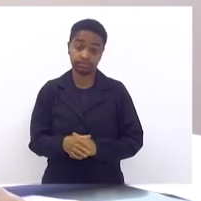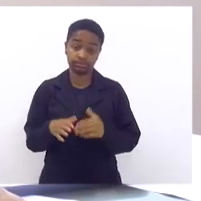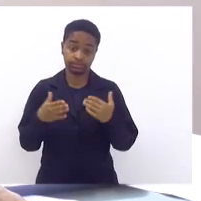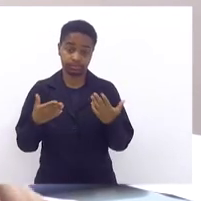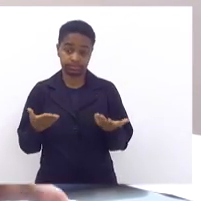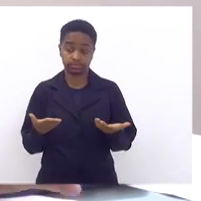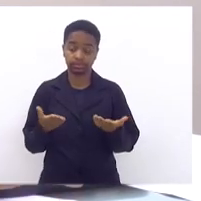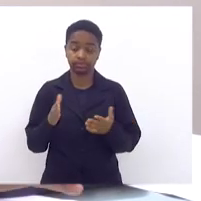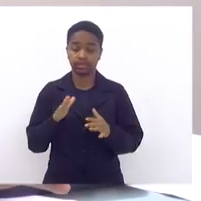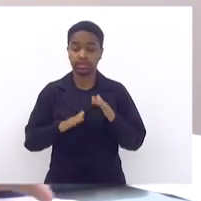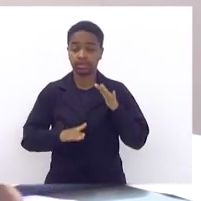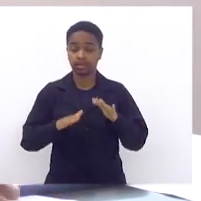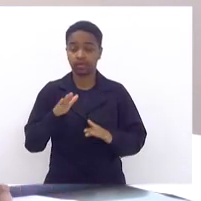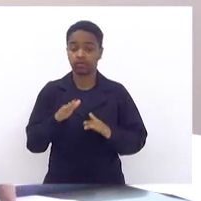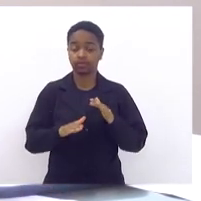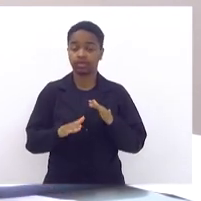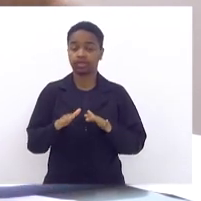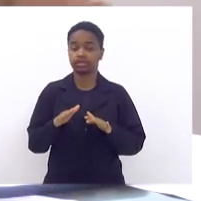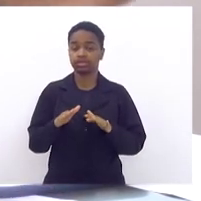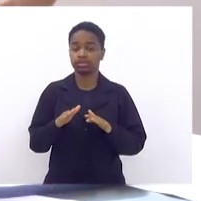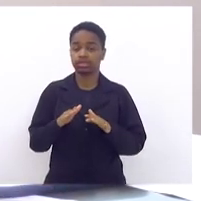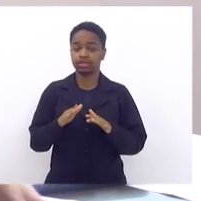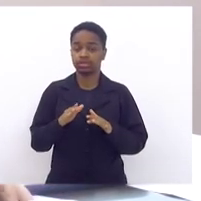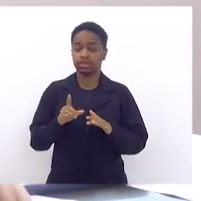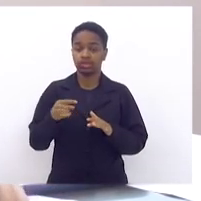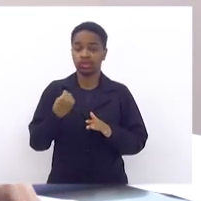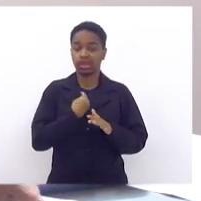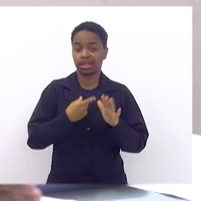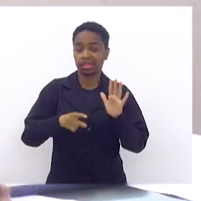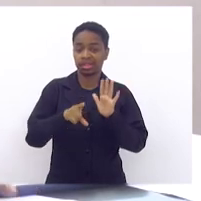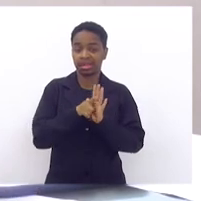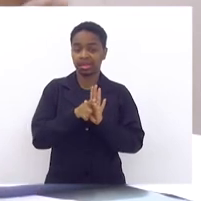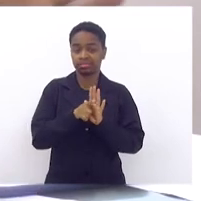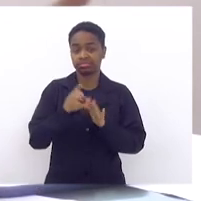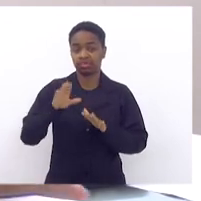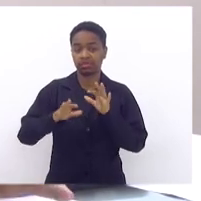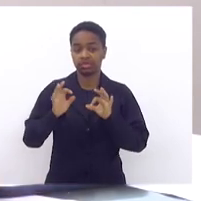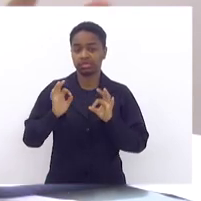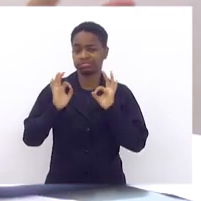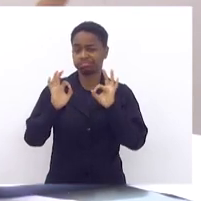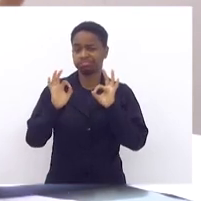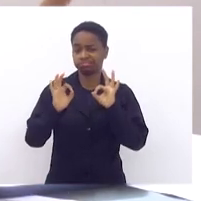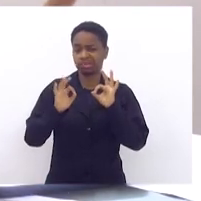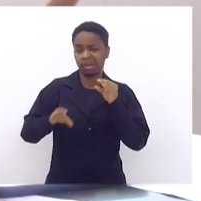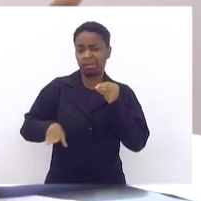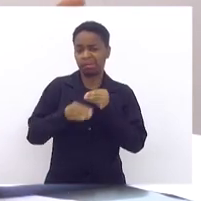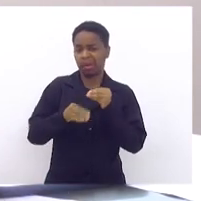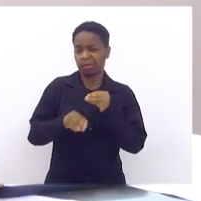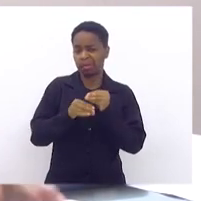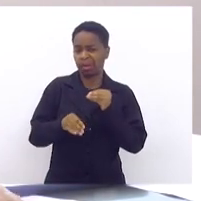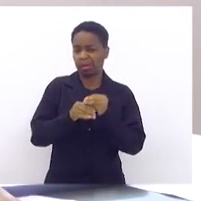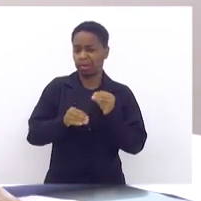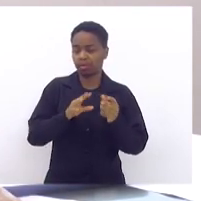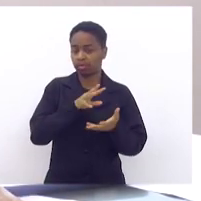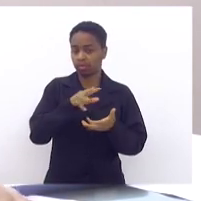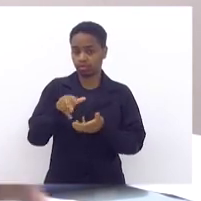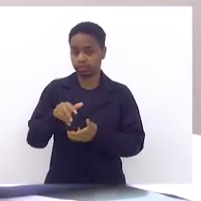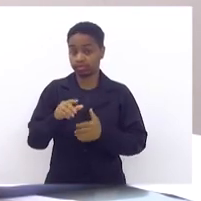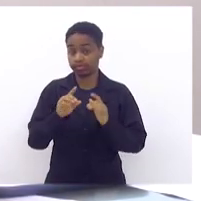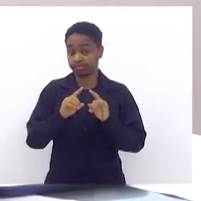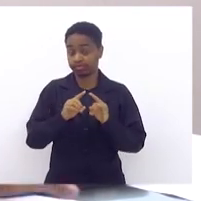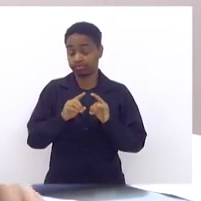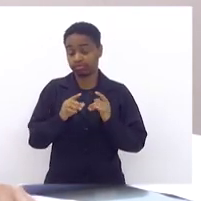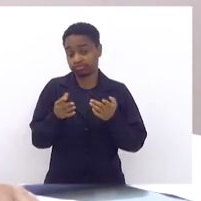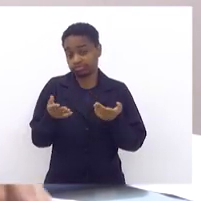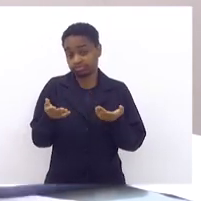Talvez o arcabouço nosso de legislação seja um dos maiores do mundo. Sim.